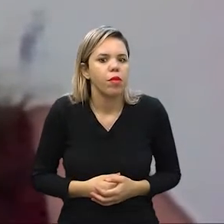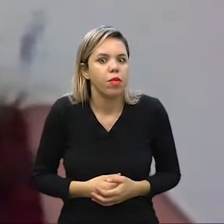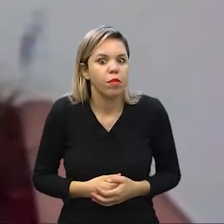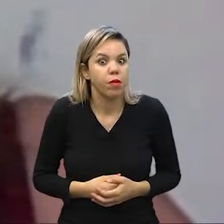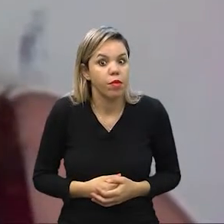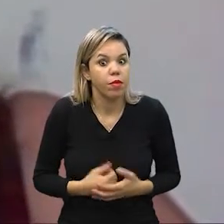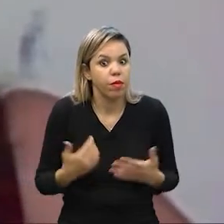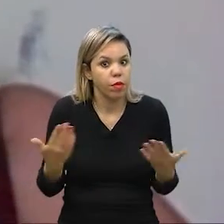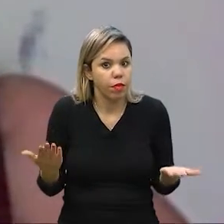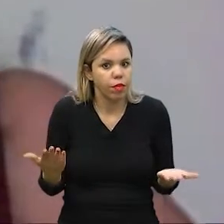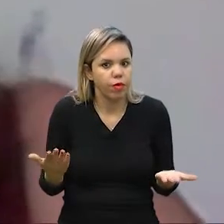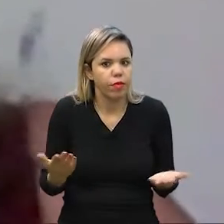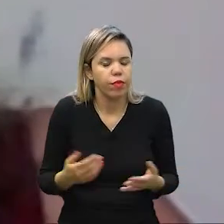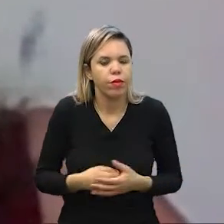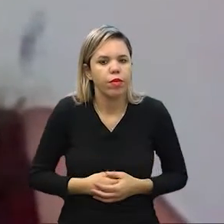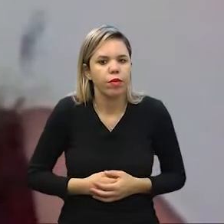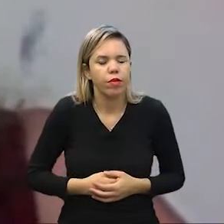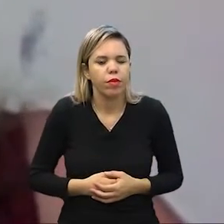Então, Mariana,